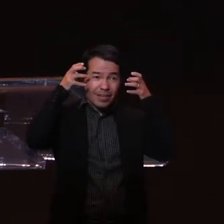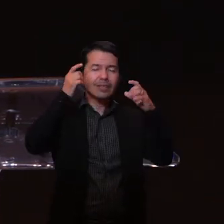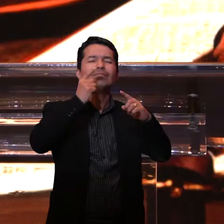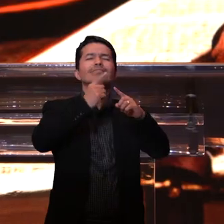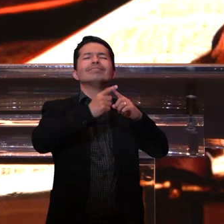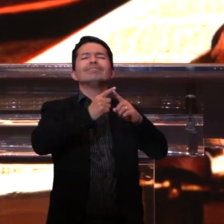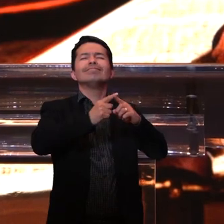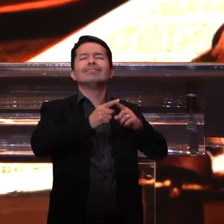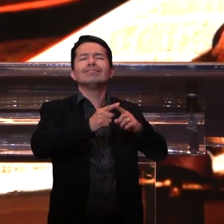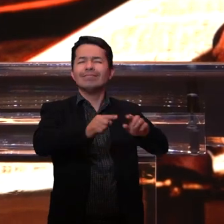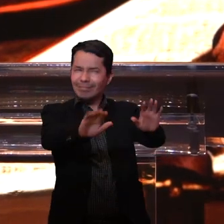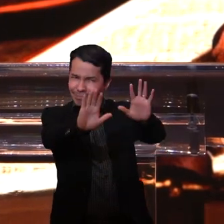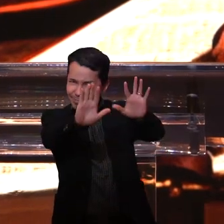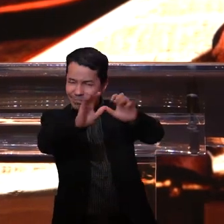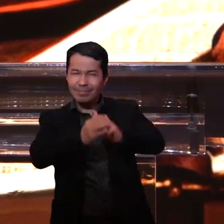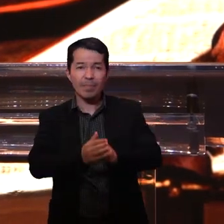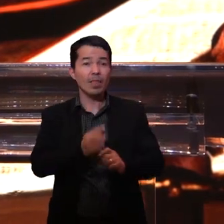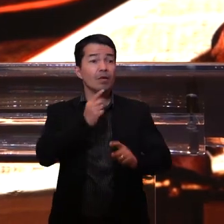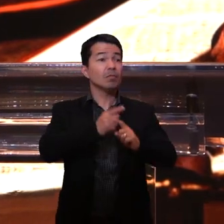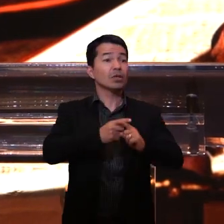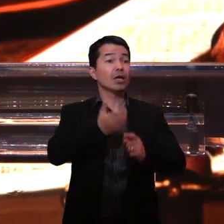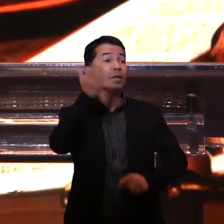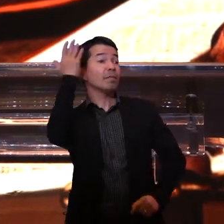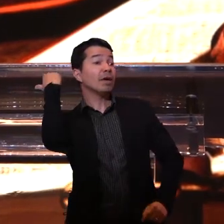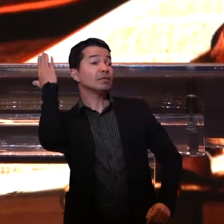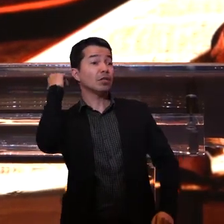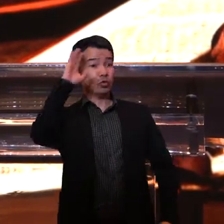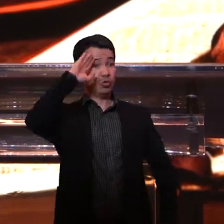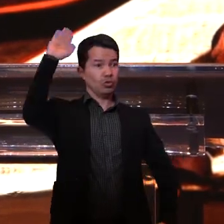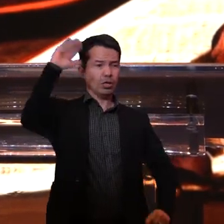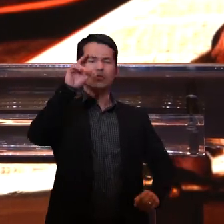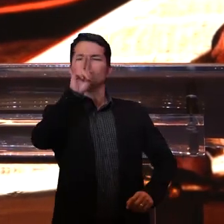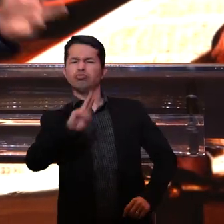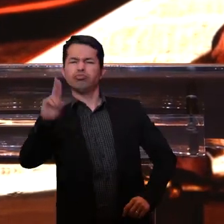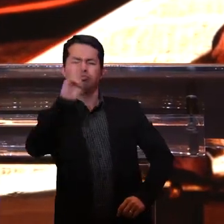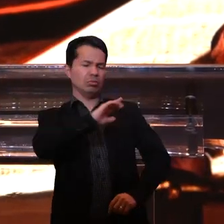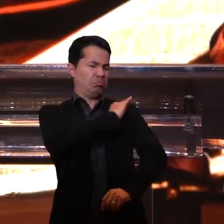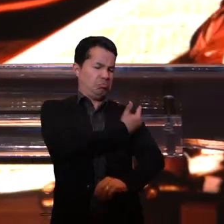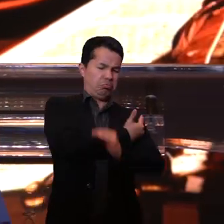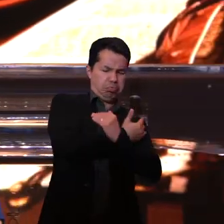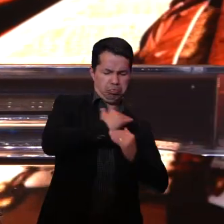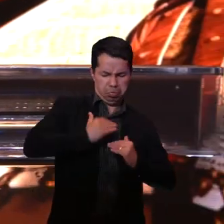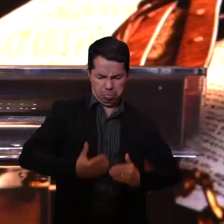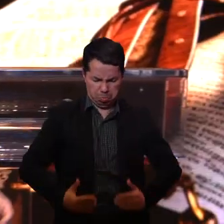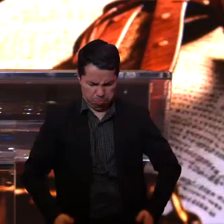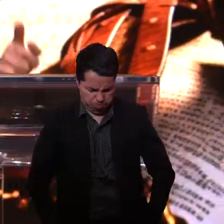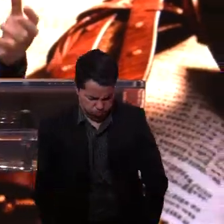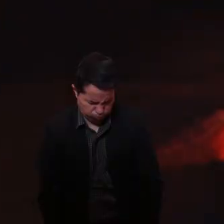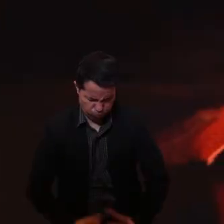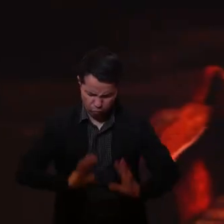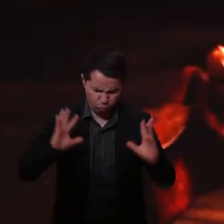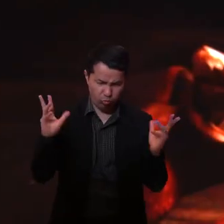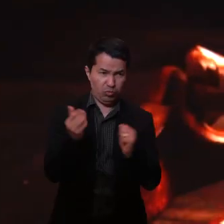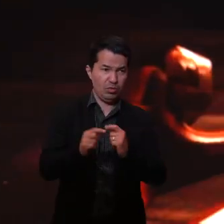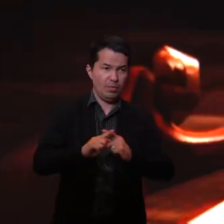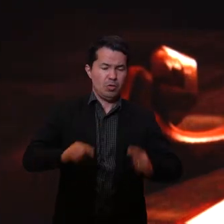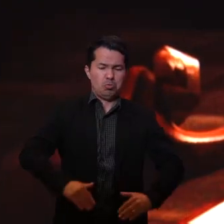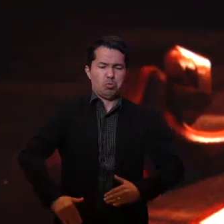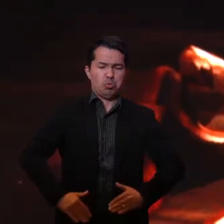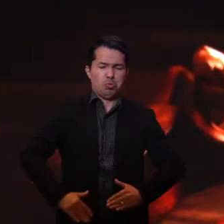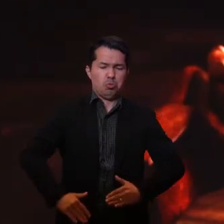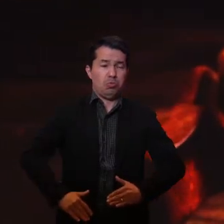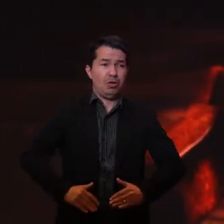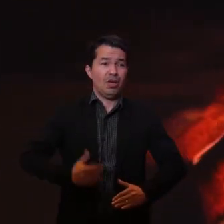entregava o capacete e a espada. Era assim que normalmente eles faziam. E agora o apóstolo Paulo está